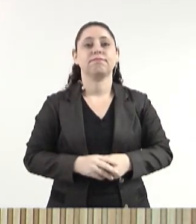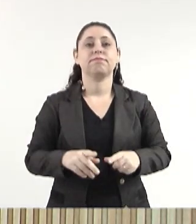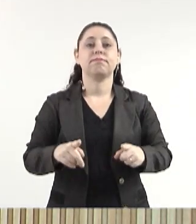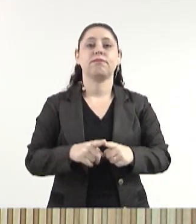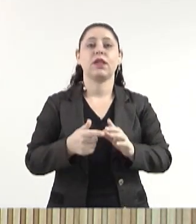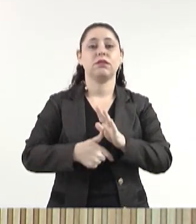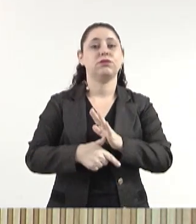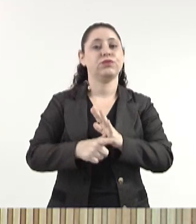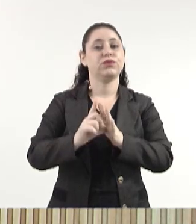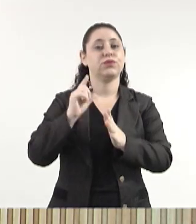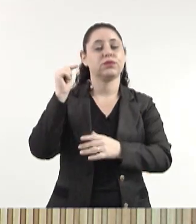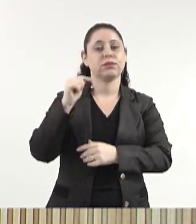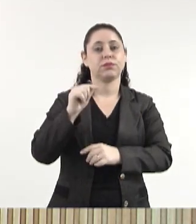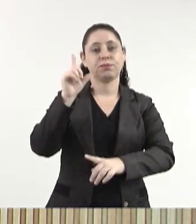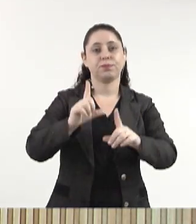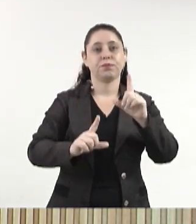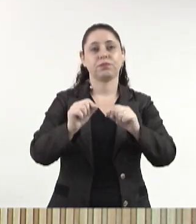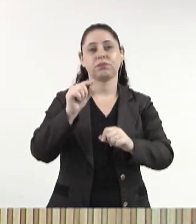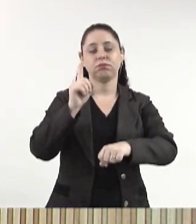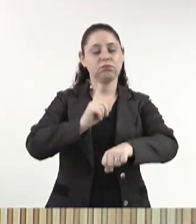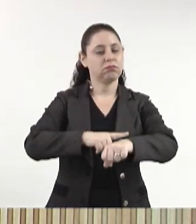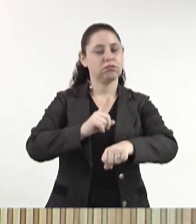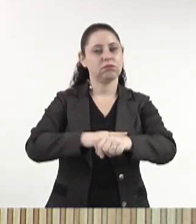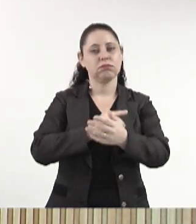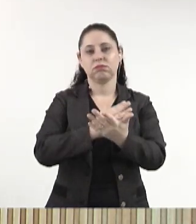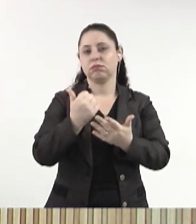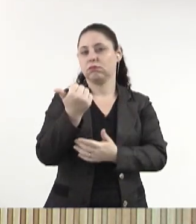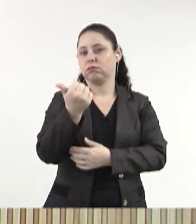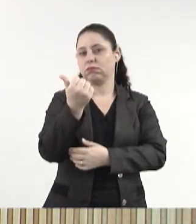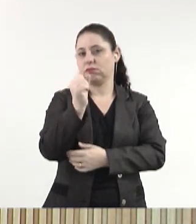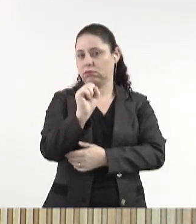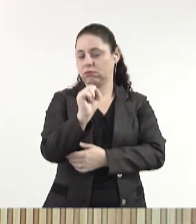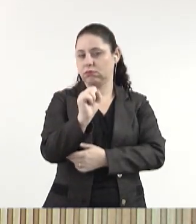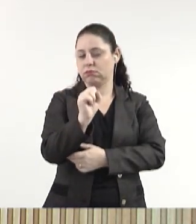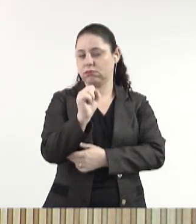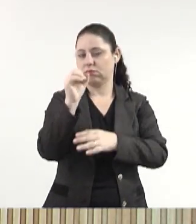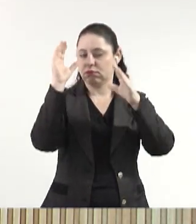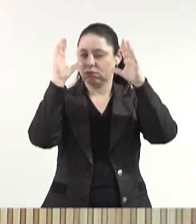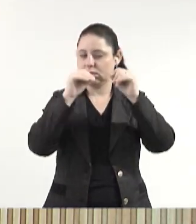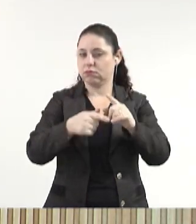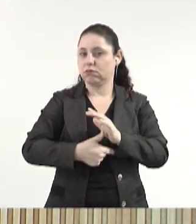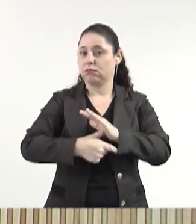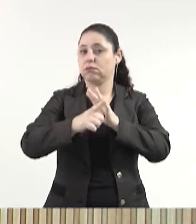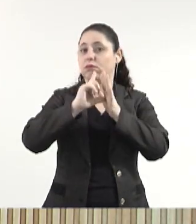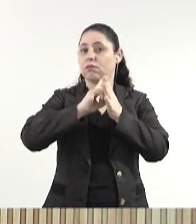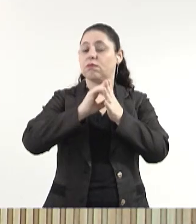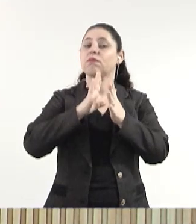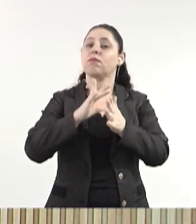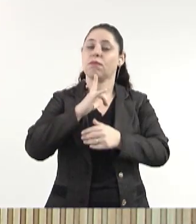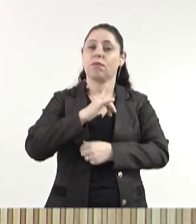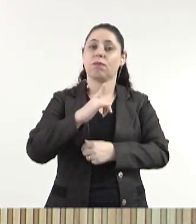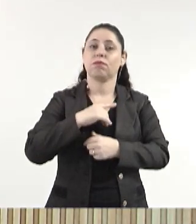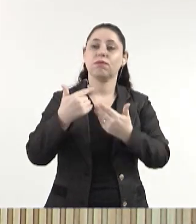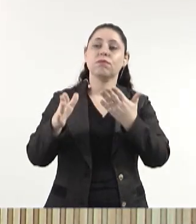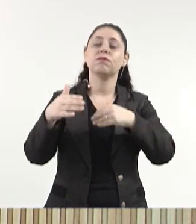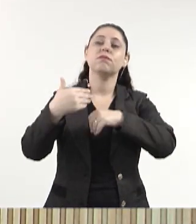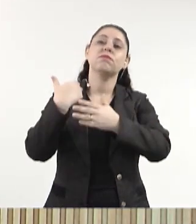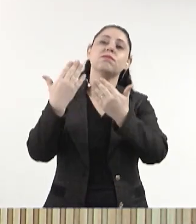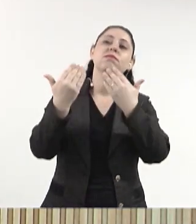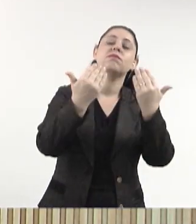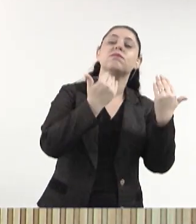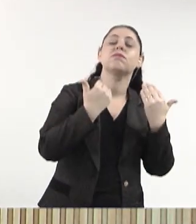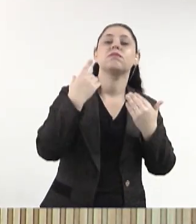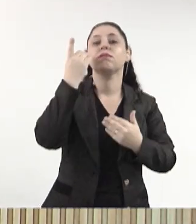E um pouquinho antes aqui na TV, o evento está programado para começar às 7 horas da noite, mas antes a gente já vai estar ao vivo conversando aí com